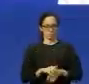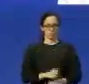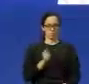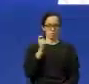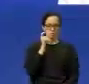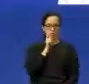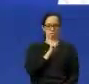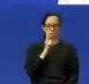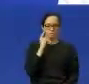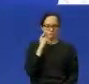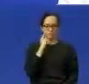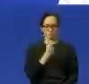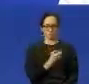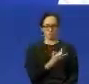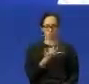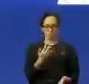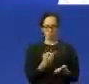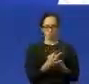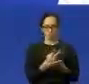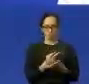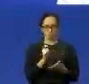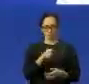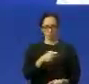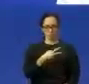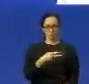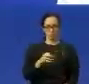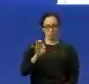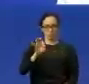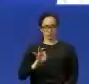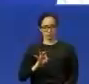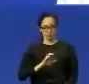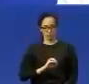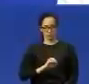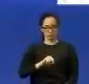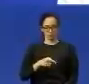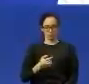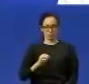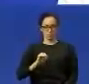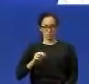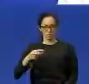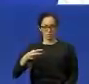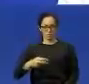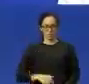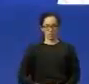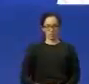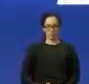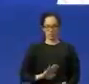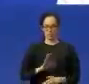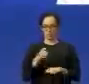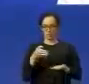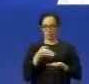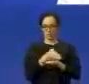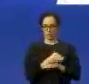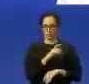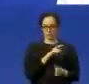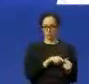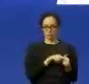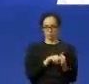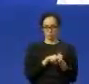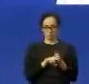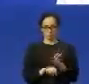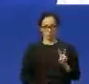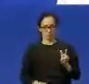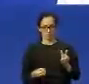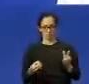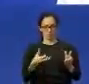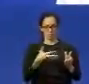ter uma margem de erro de 2 pontos percentuais, aí, né? 0,02. E ele tem aí no Instituto, já tem 5 pesquisas recentes, de